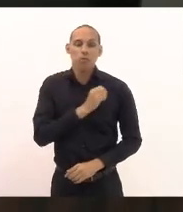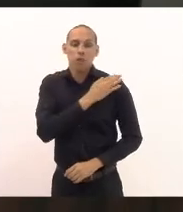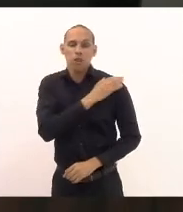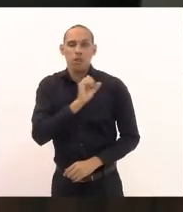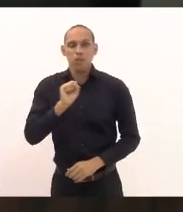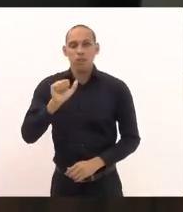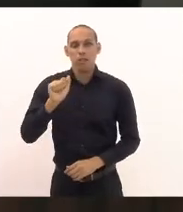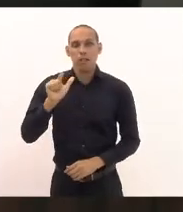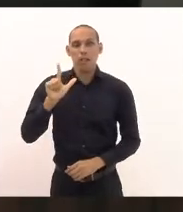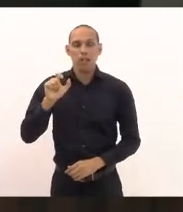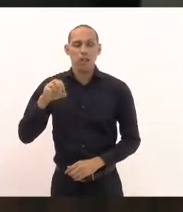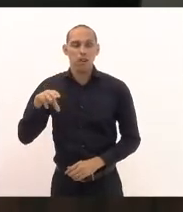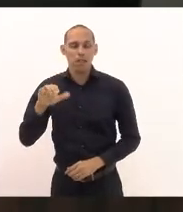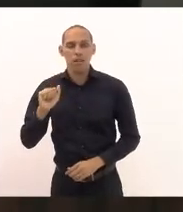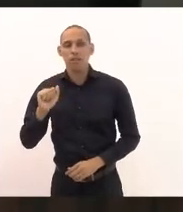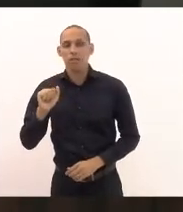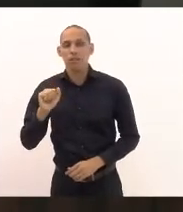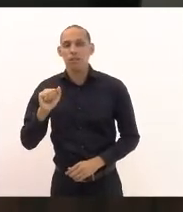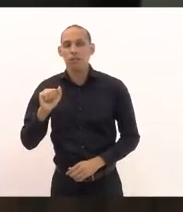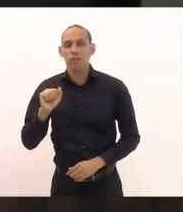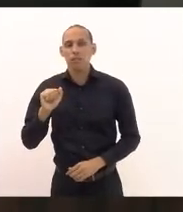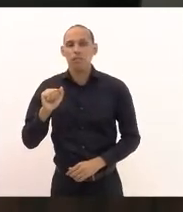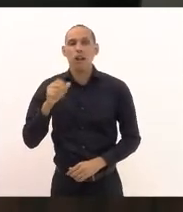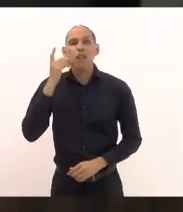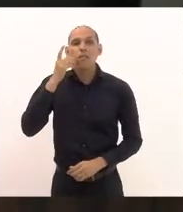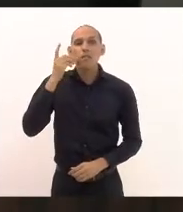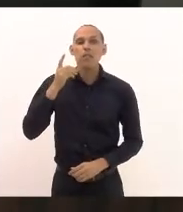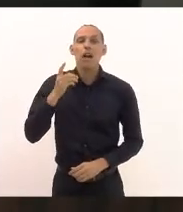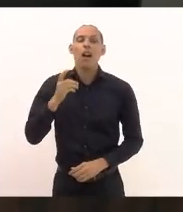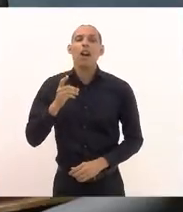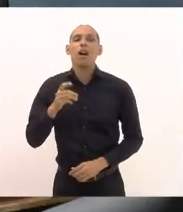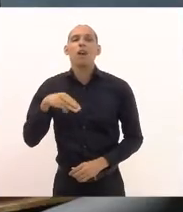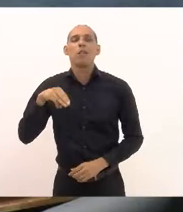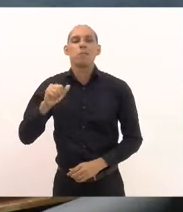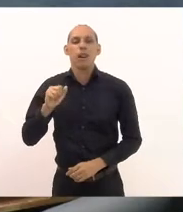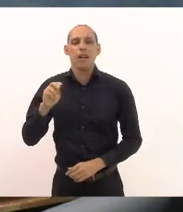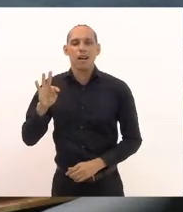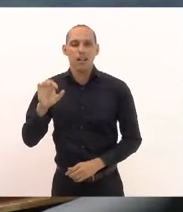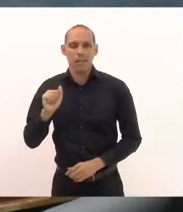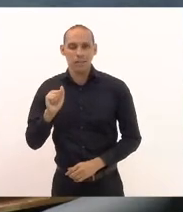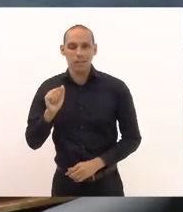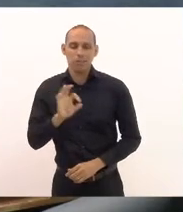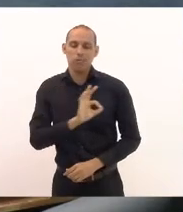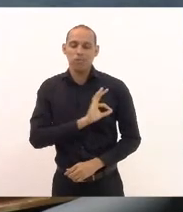Deputado Coronel Salema. Deputada Marta Rocha.